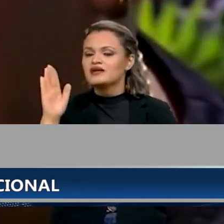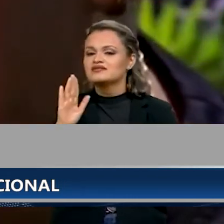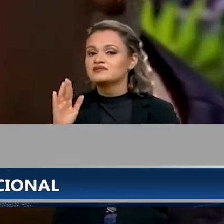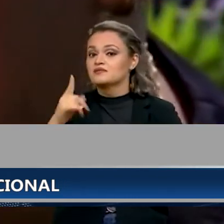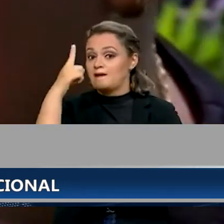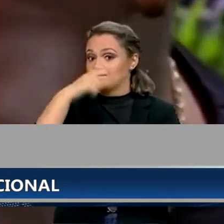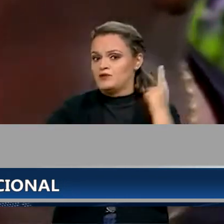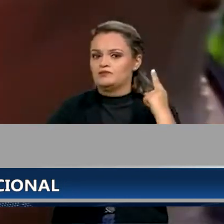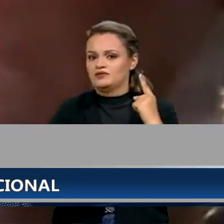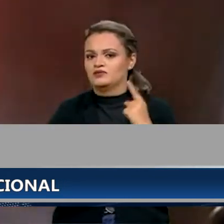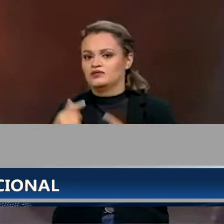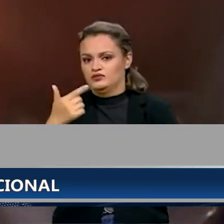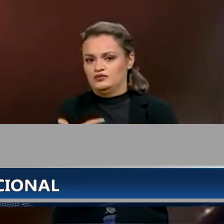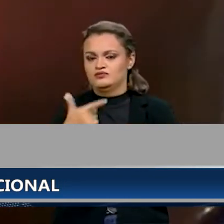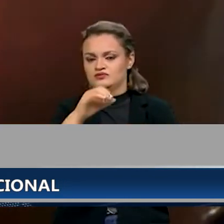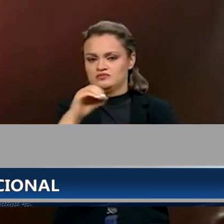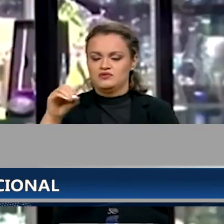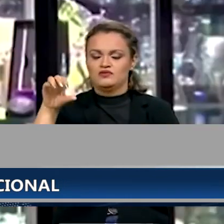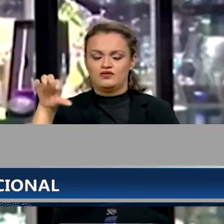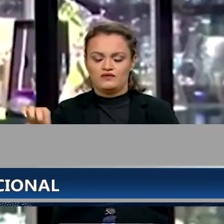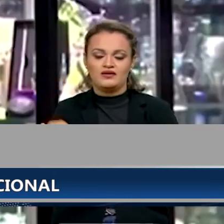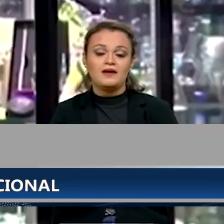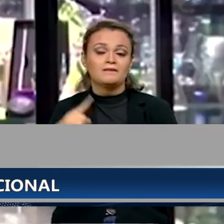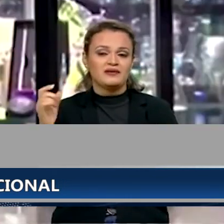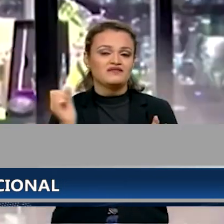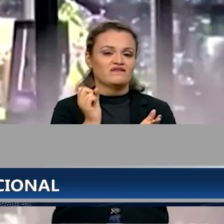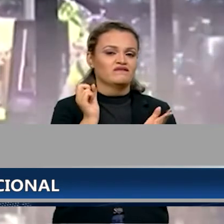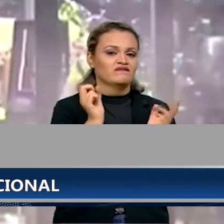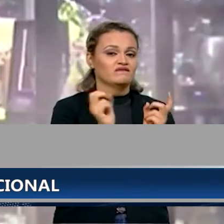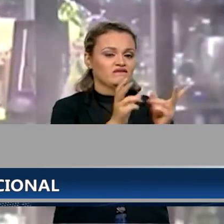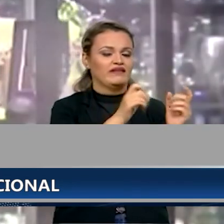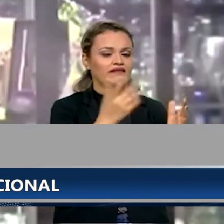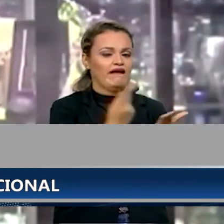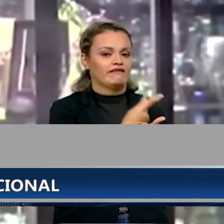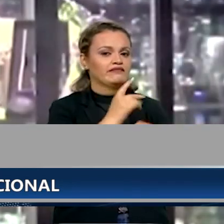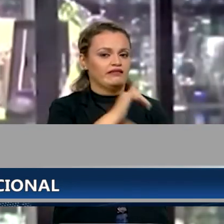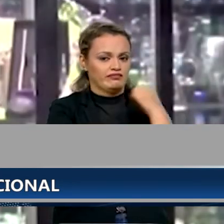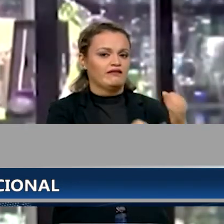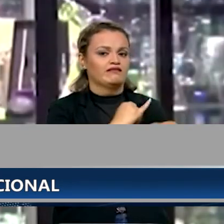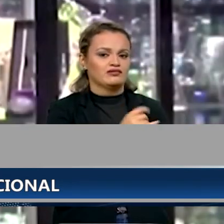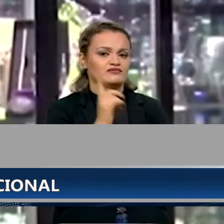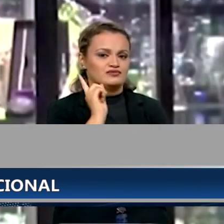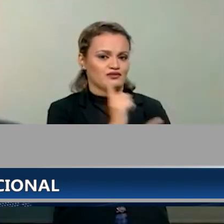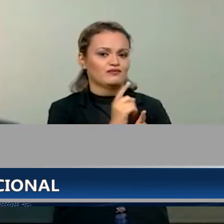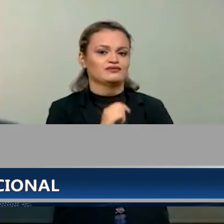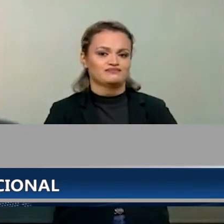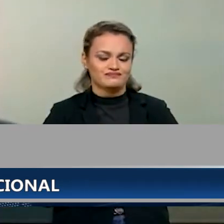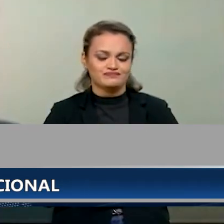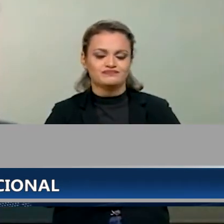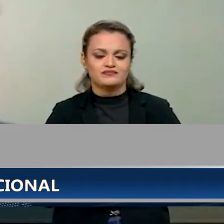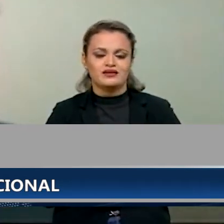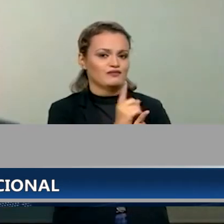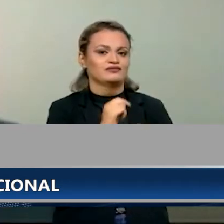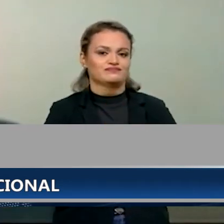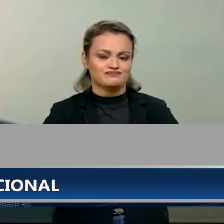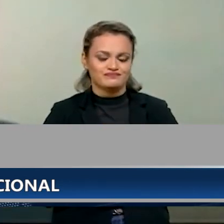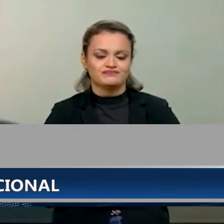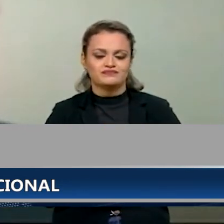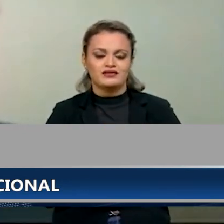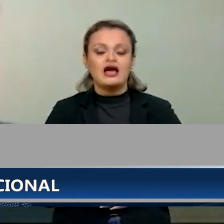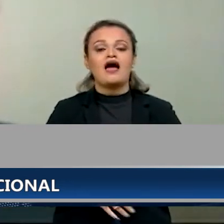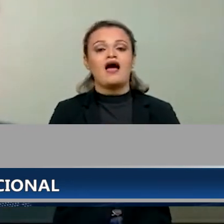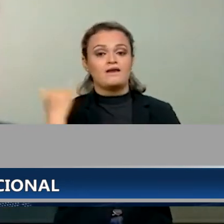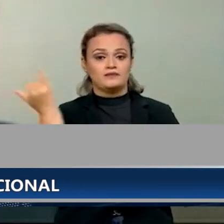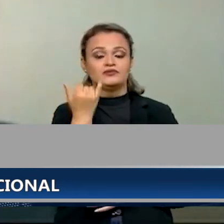está proibido desde 2009, mas é vendido ilegalmente pela internet no comércio informal.